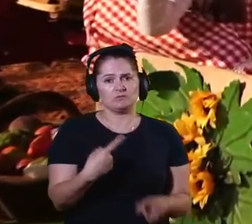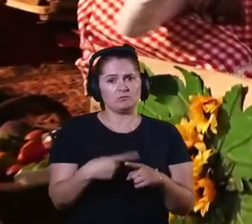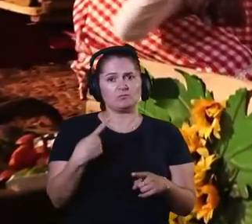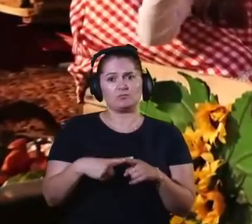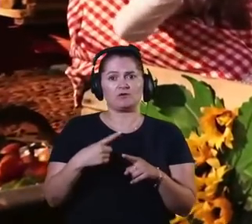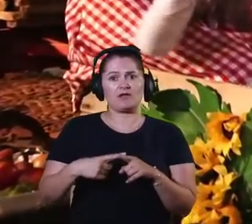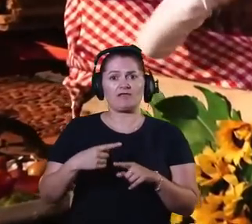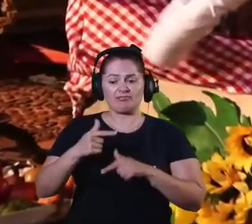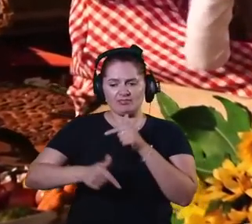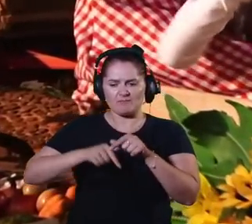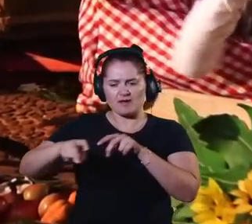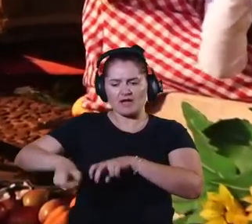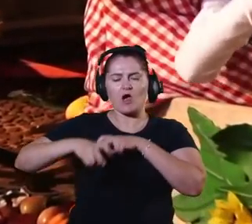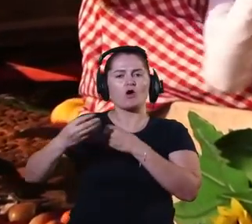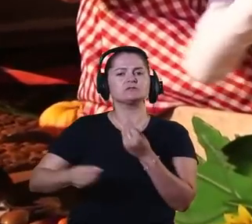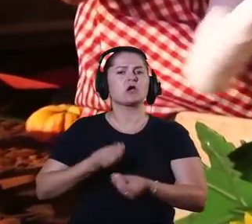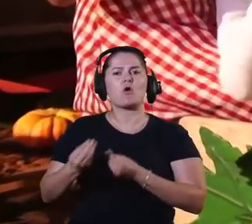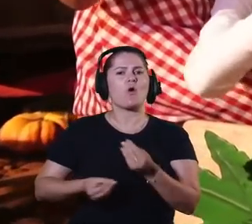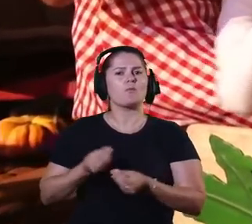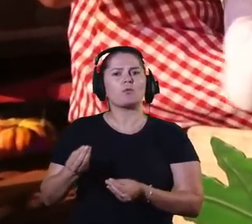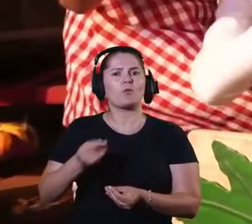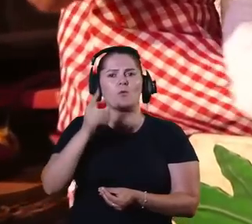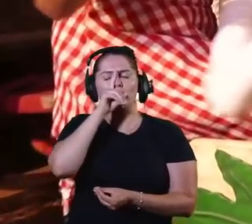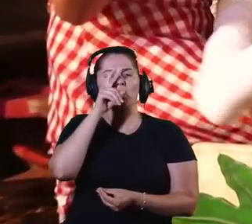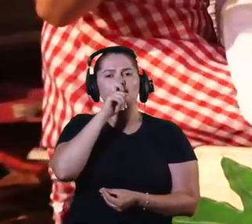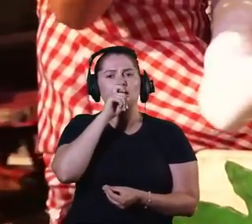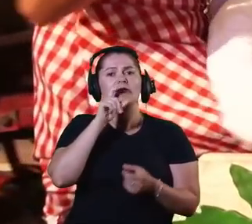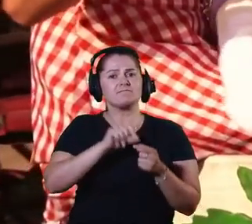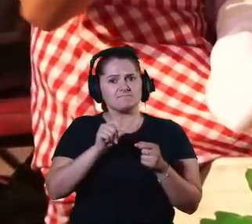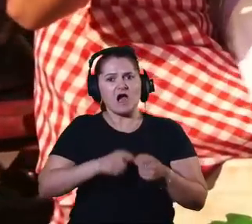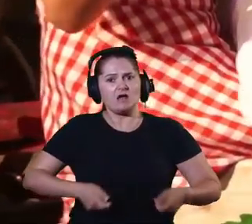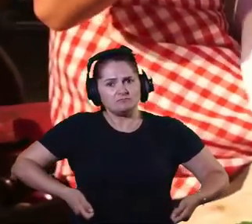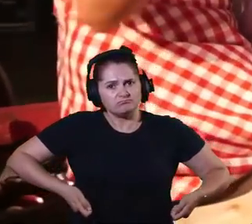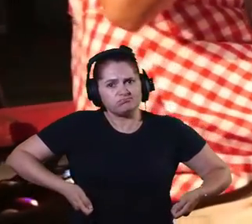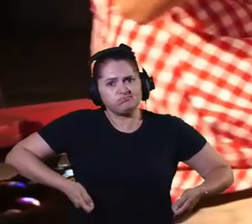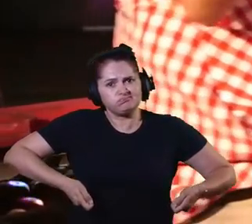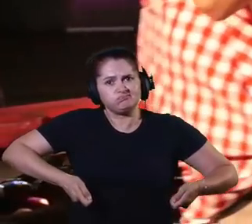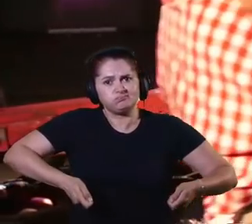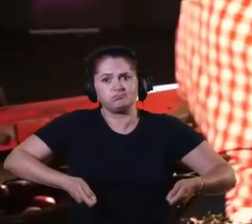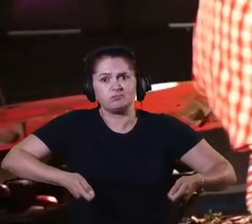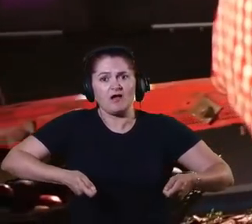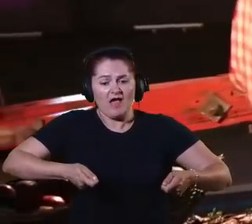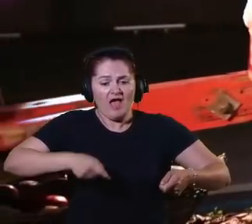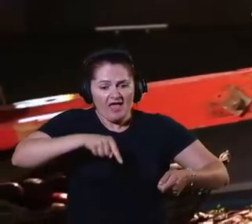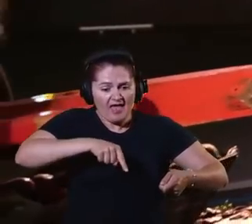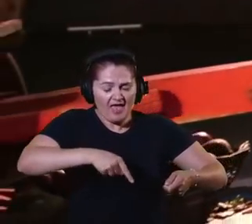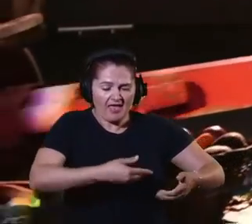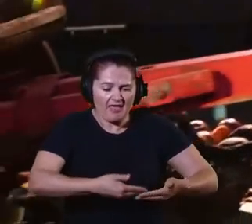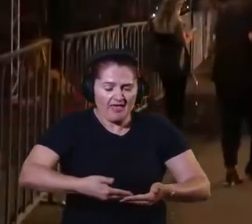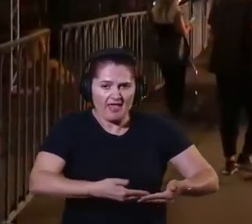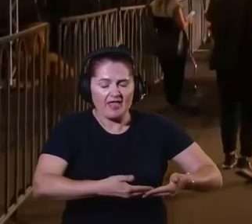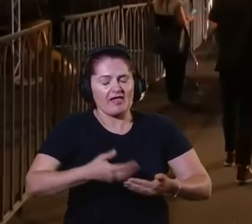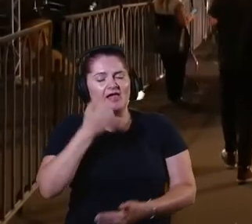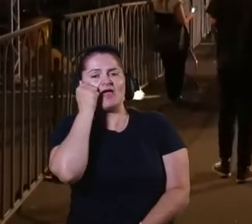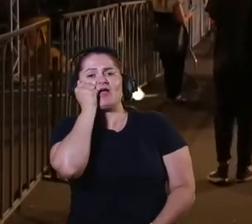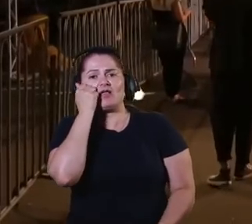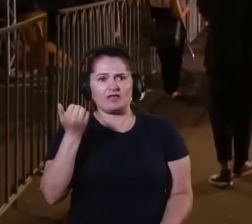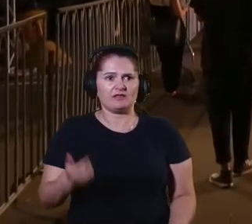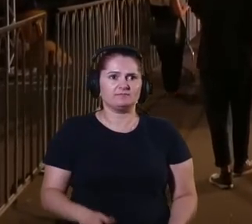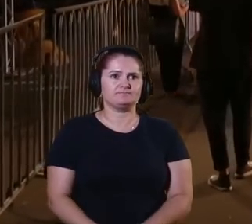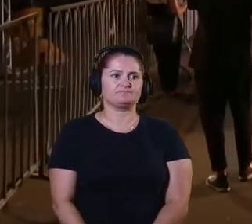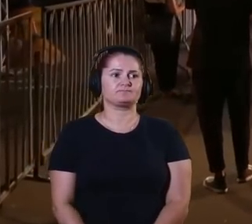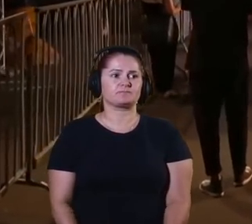caixa, né? Agora, fazia um... Só pegar esse flash aqui, Zé. Aqui está toda a